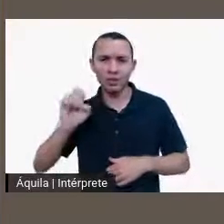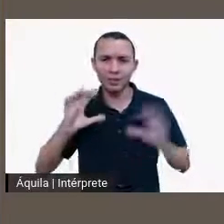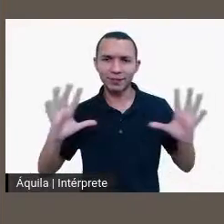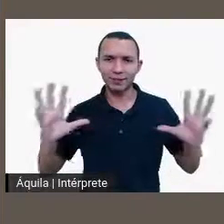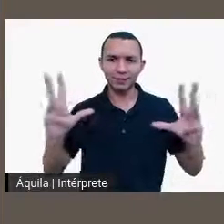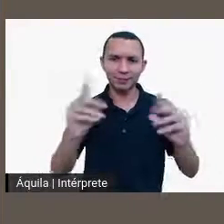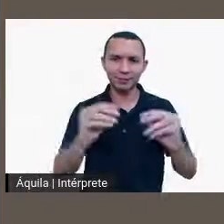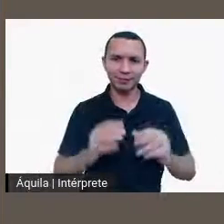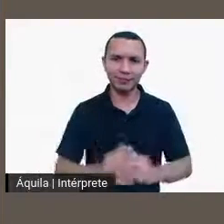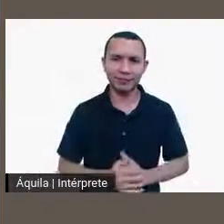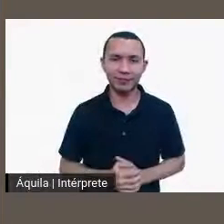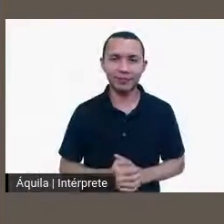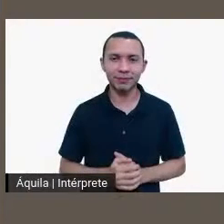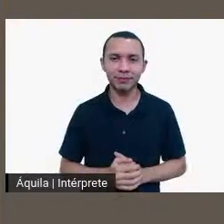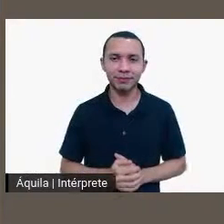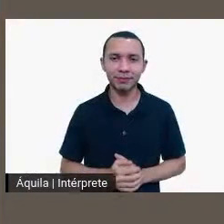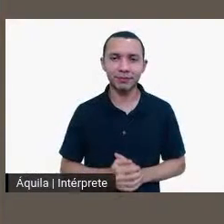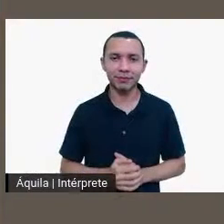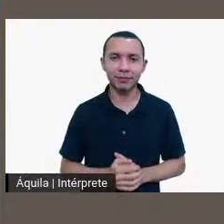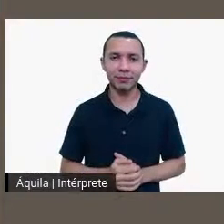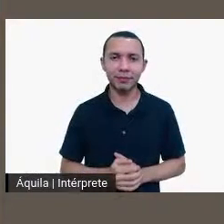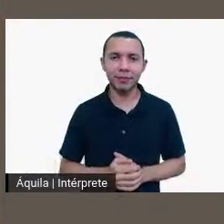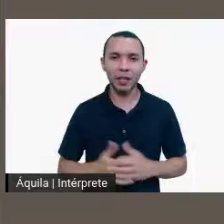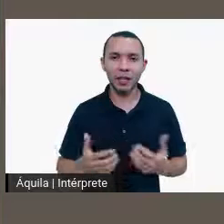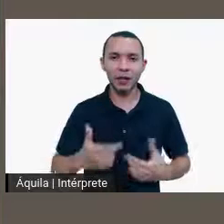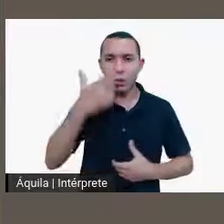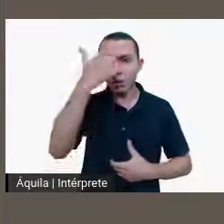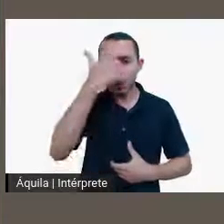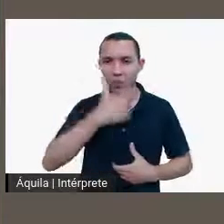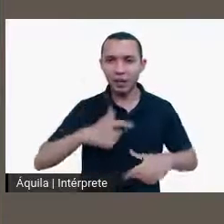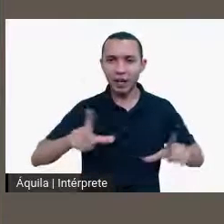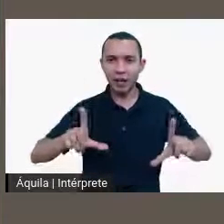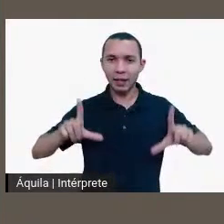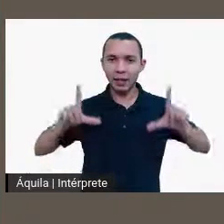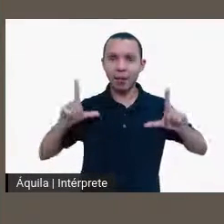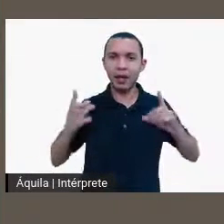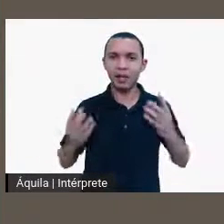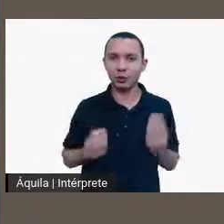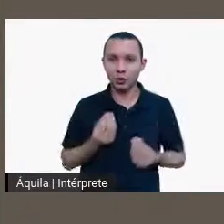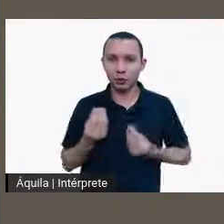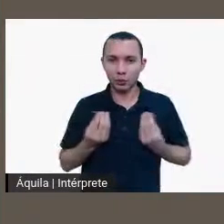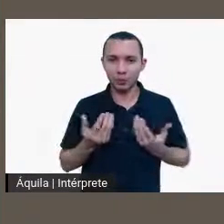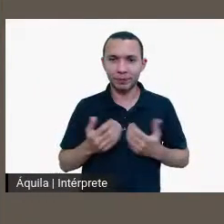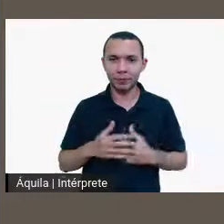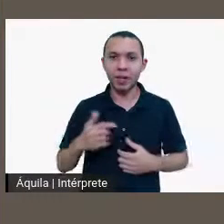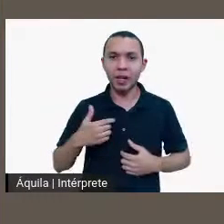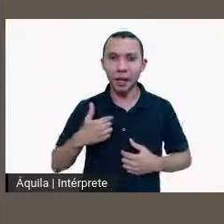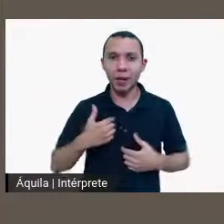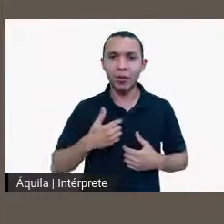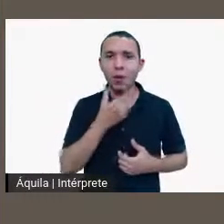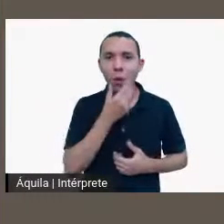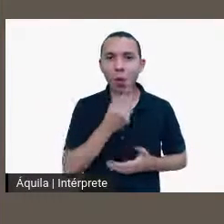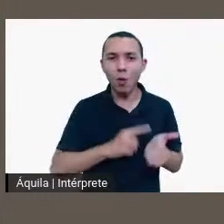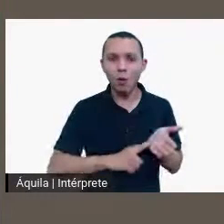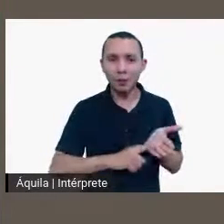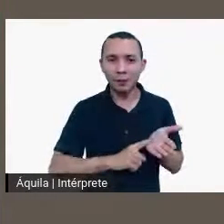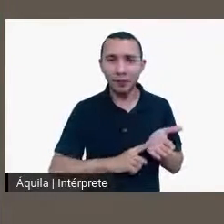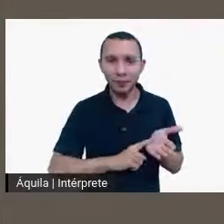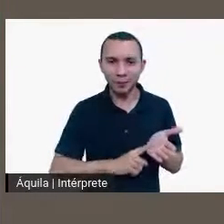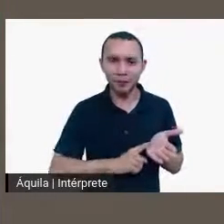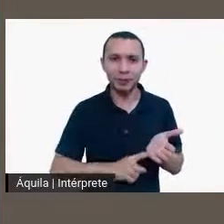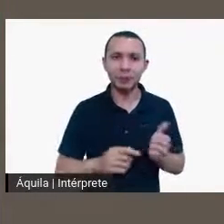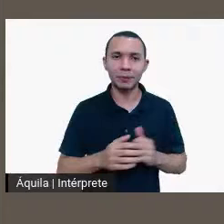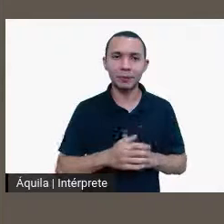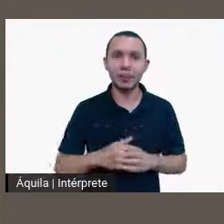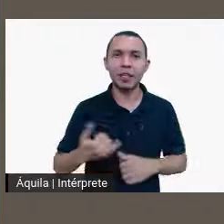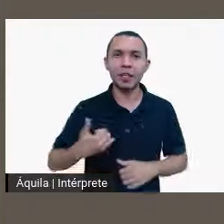então, pela minha autodescrição. Eu sou um homem branco, cisgênero, tenho